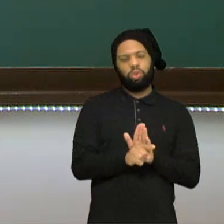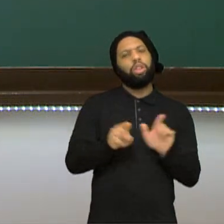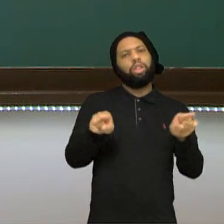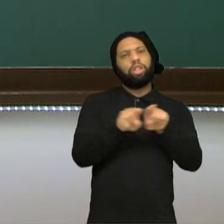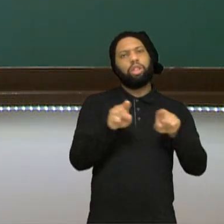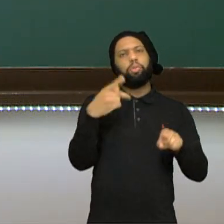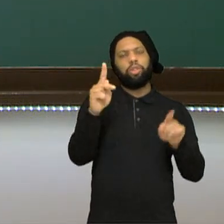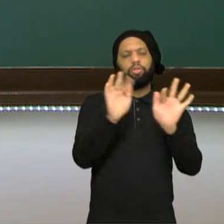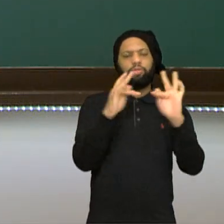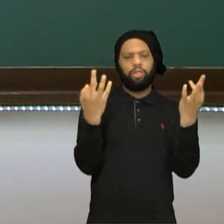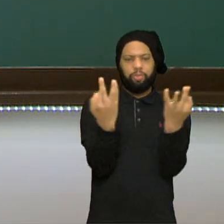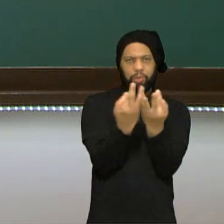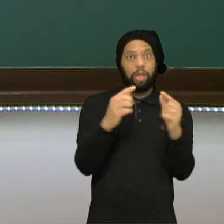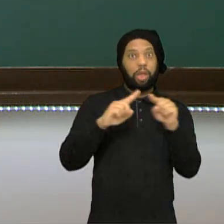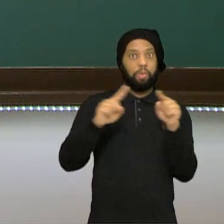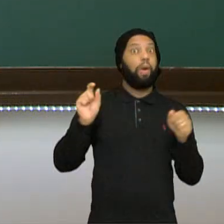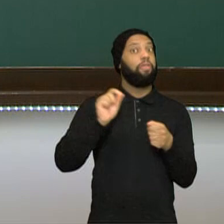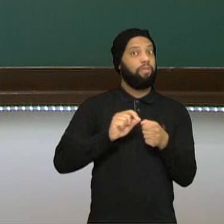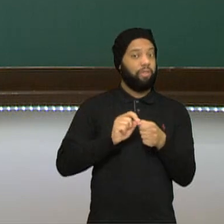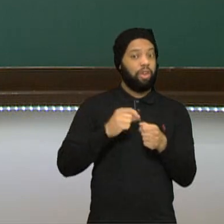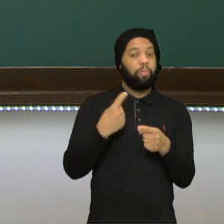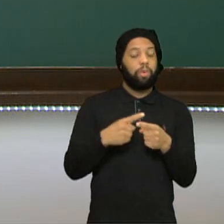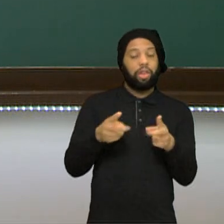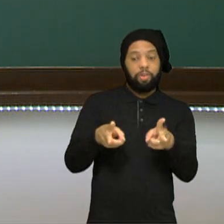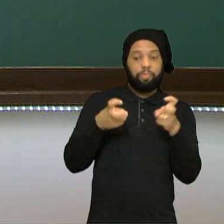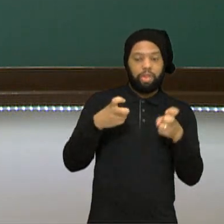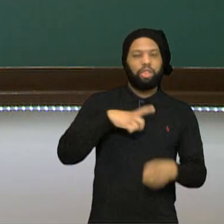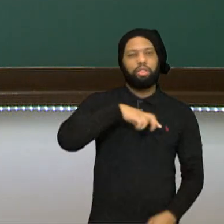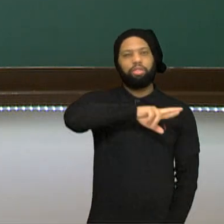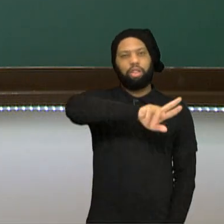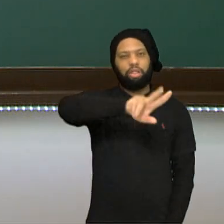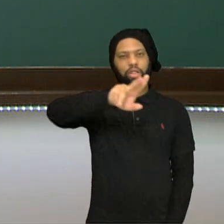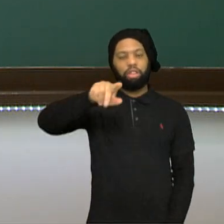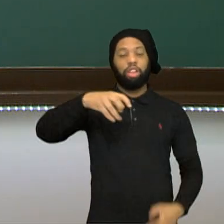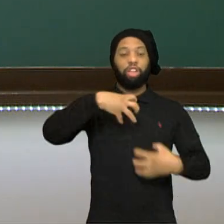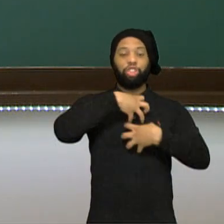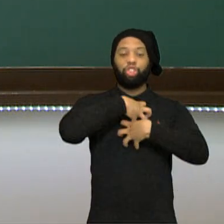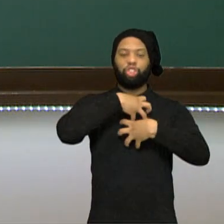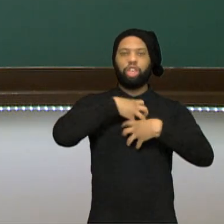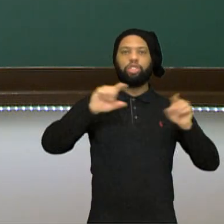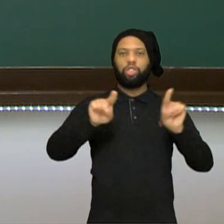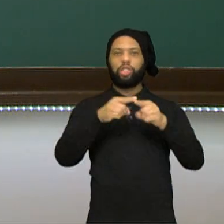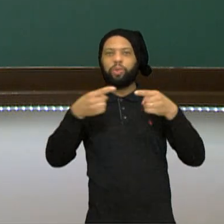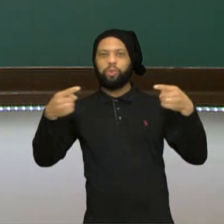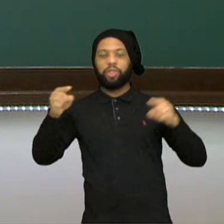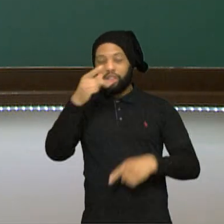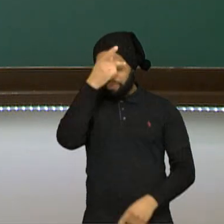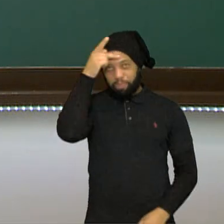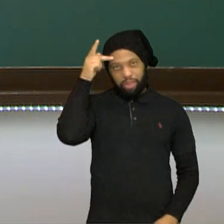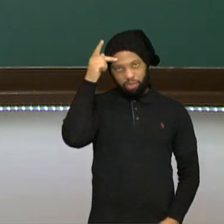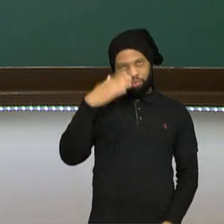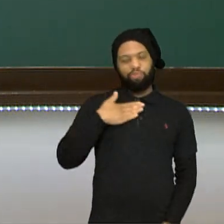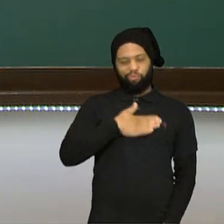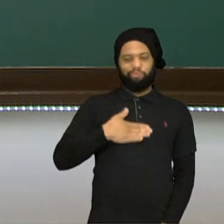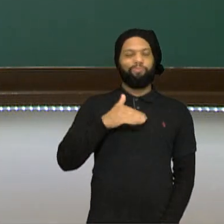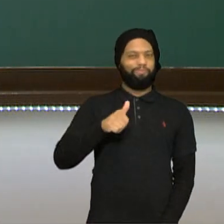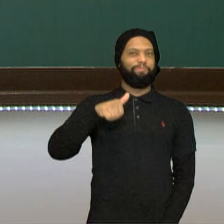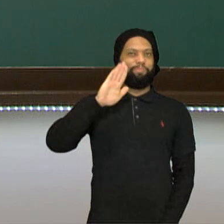tá bom? Mas anota aí para vocês verem essa diversidade musical de estilos, né, que cada um tem a sua preferência, tá